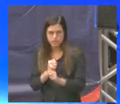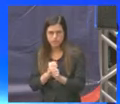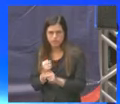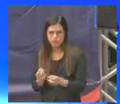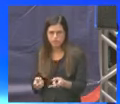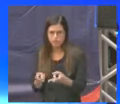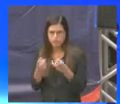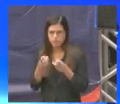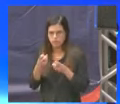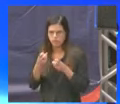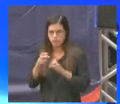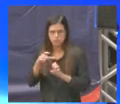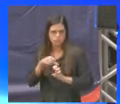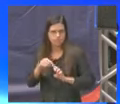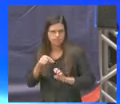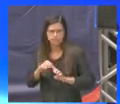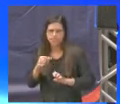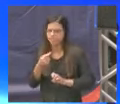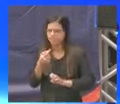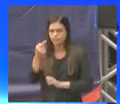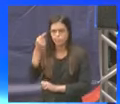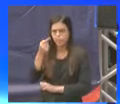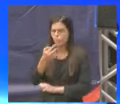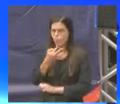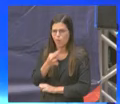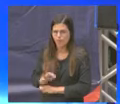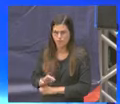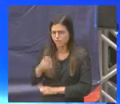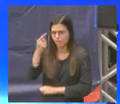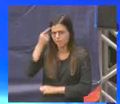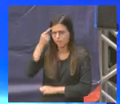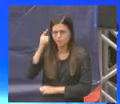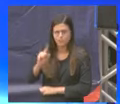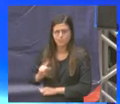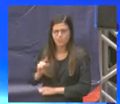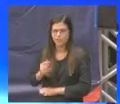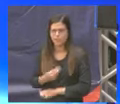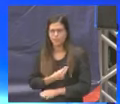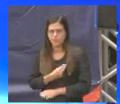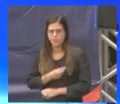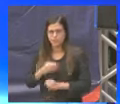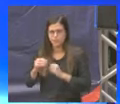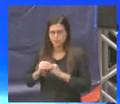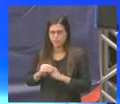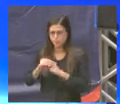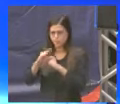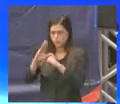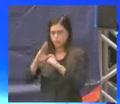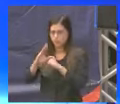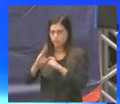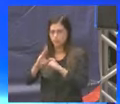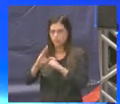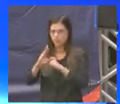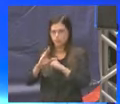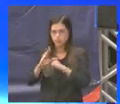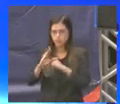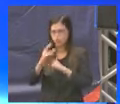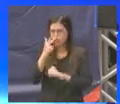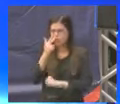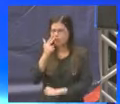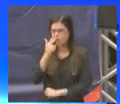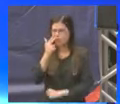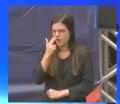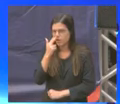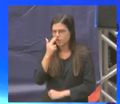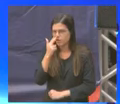os empreendedores não sabem que isso existe. Esse conhecimento, ele tá num grupo,